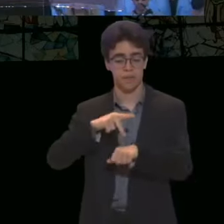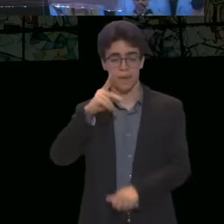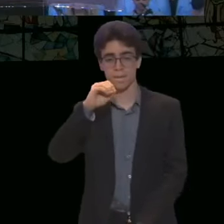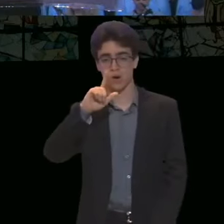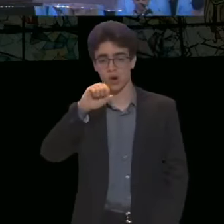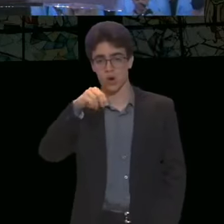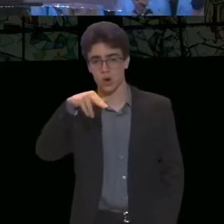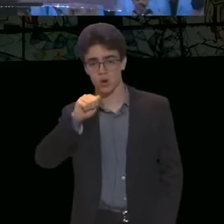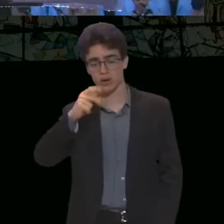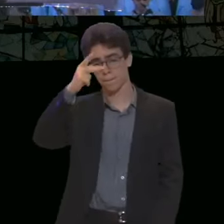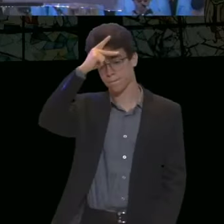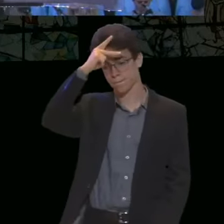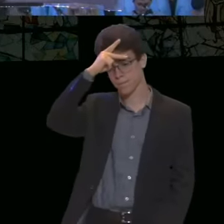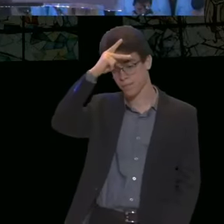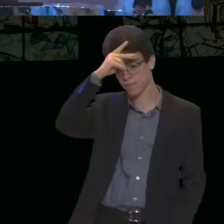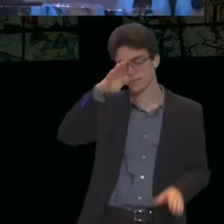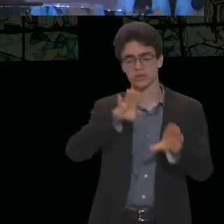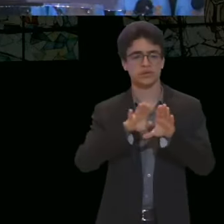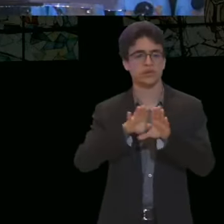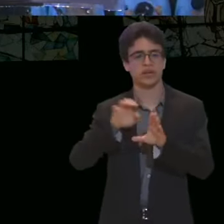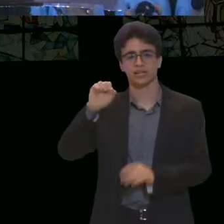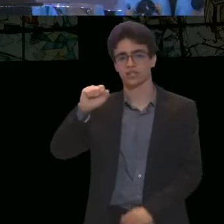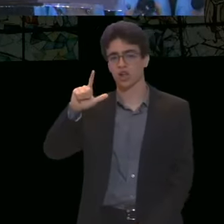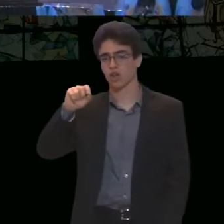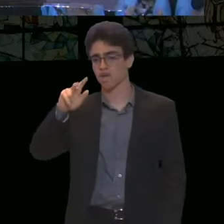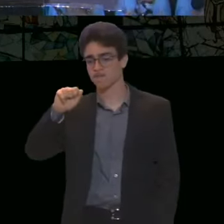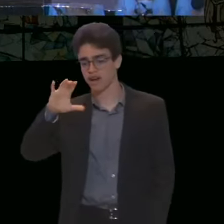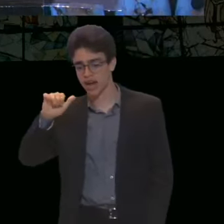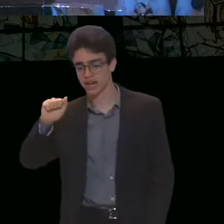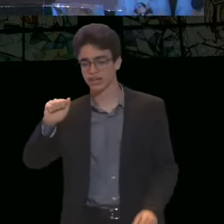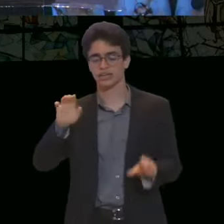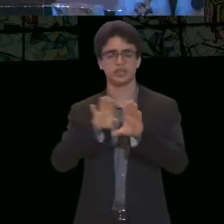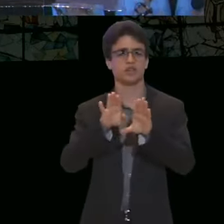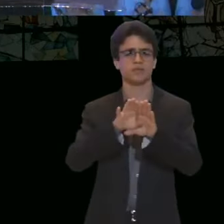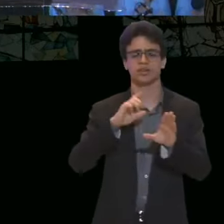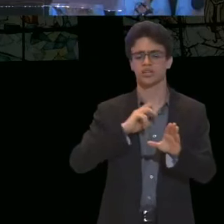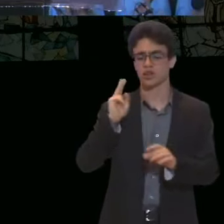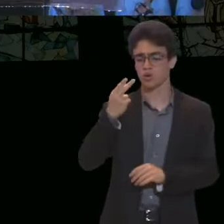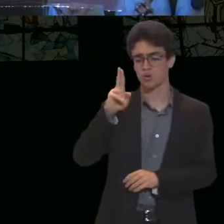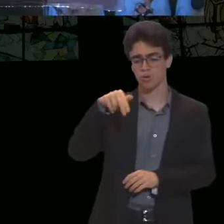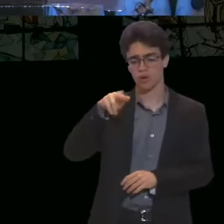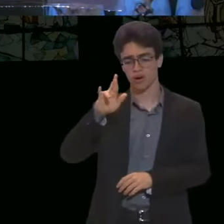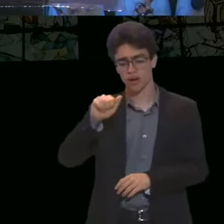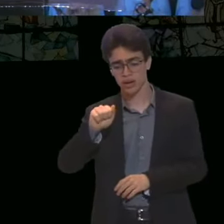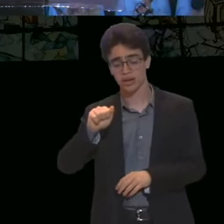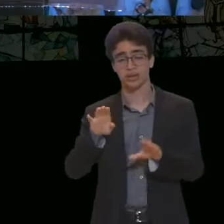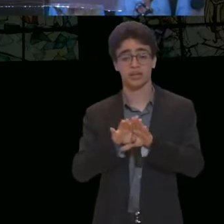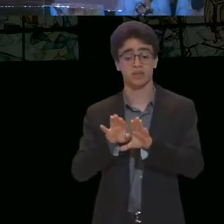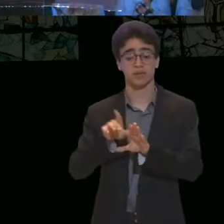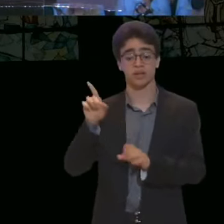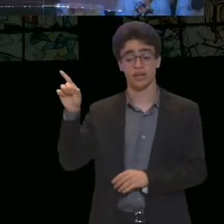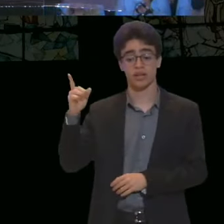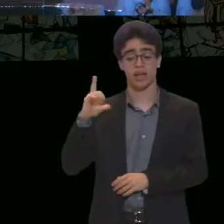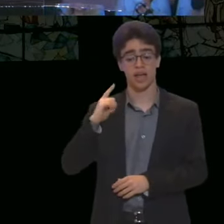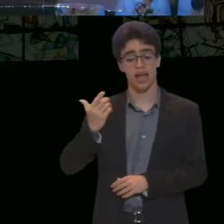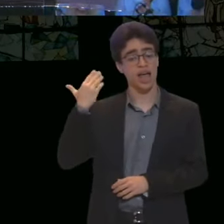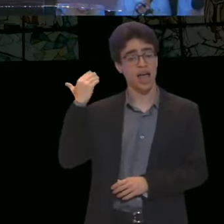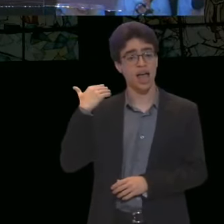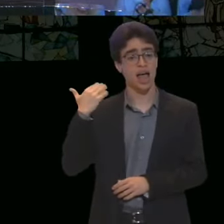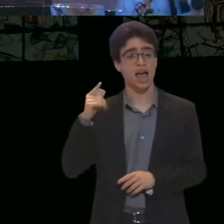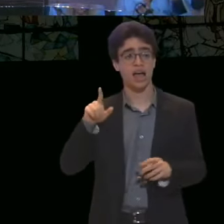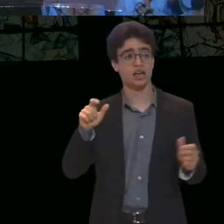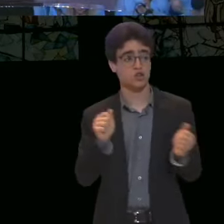Eslováquia, você tem a Romênia, você tem a Hungria. E você tem um que não é, que é a Moldova, que antigamente era